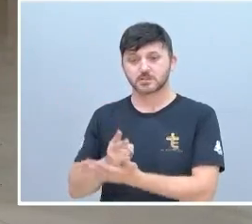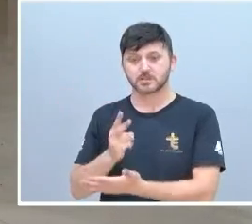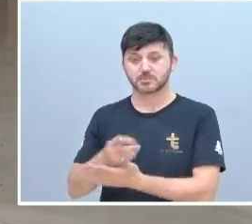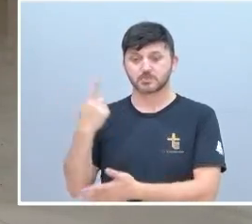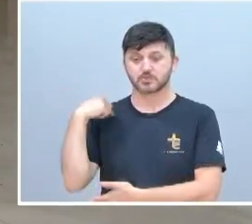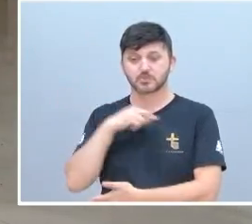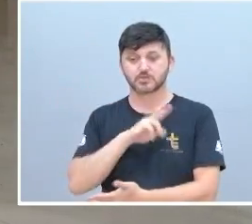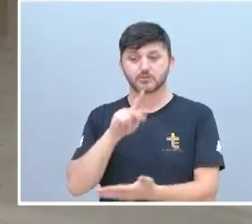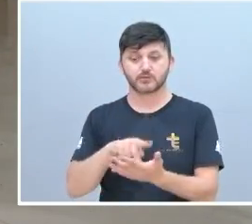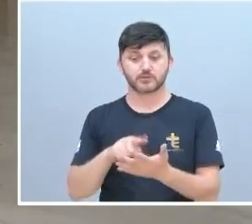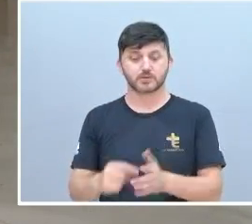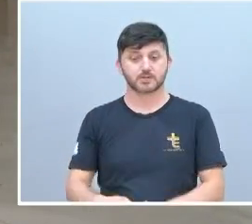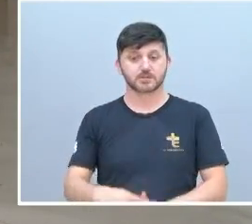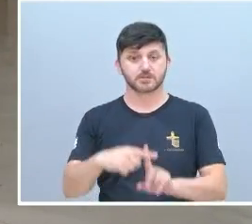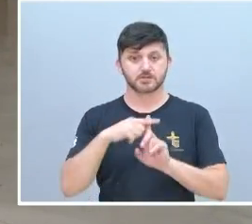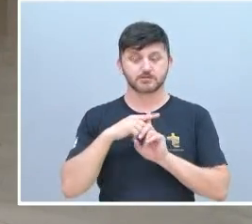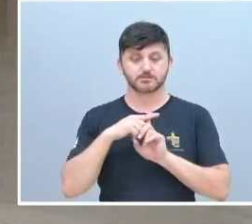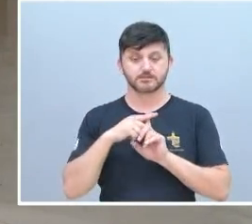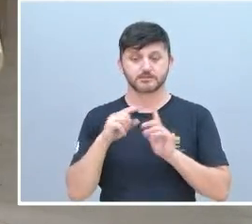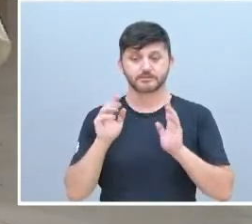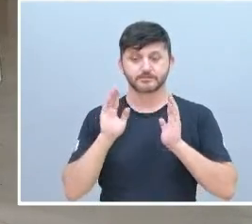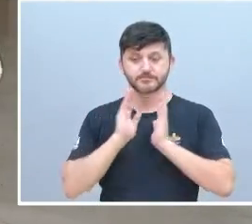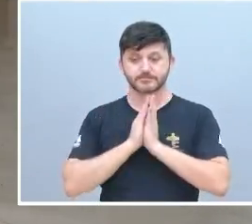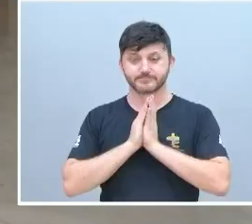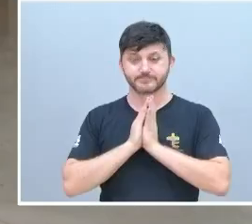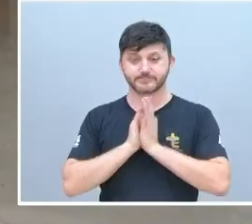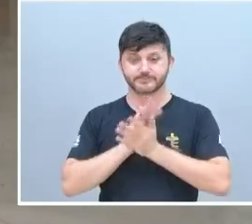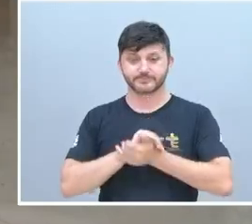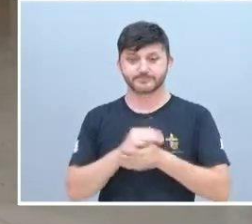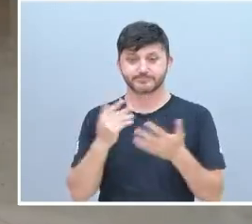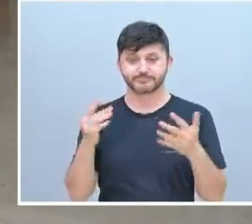cristãos. Amém.